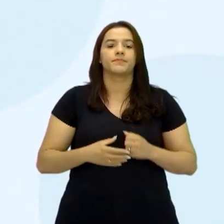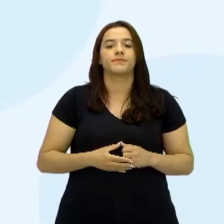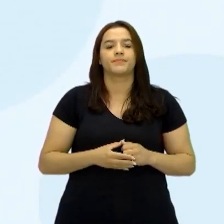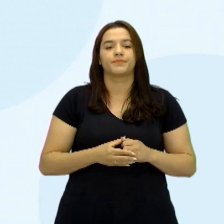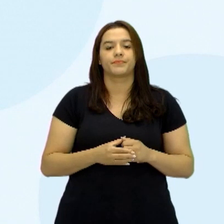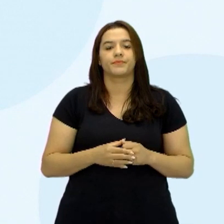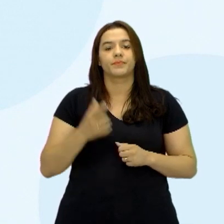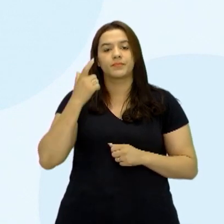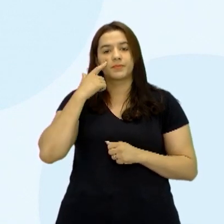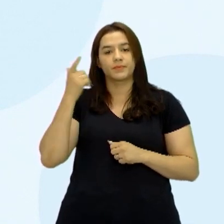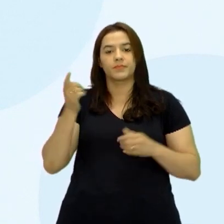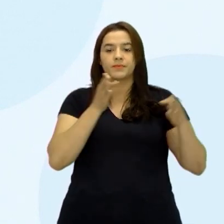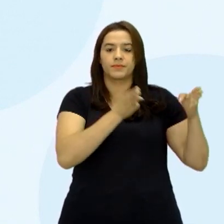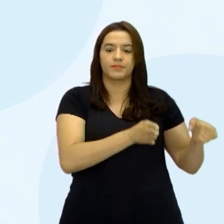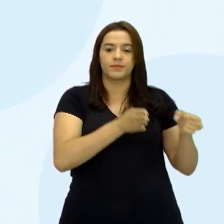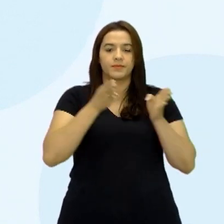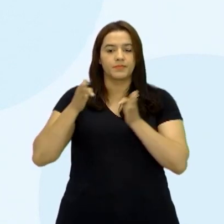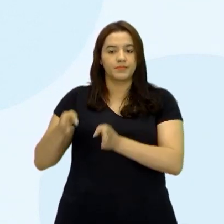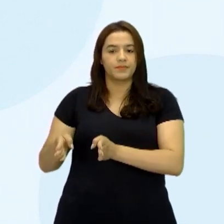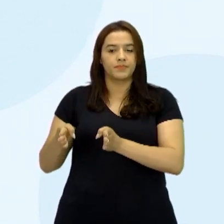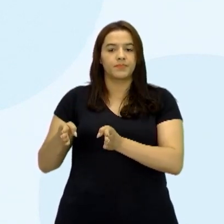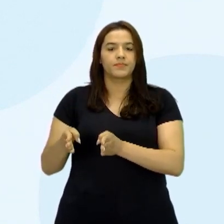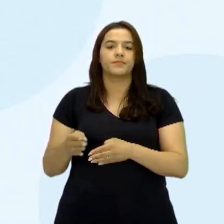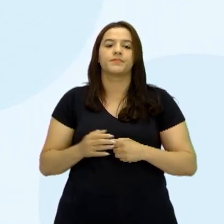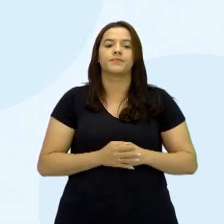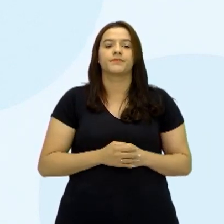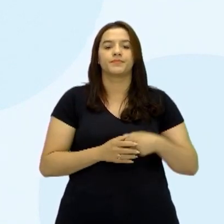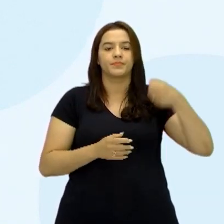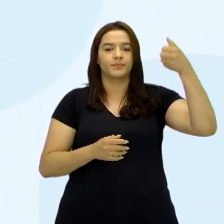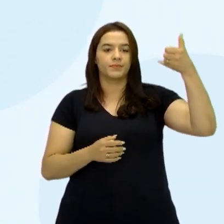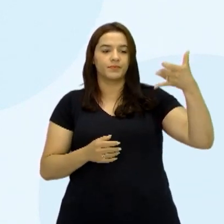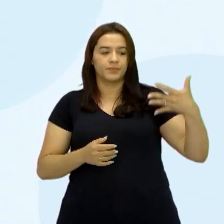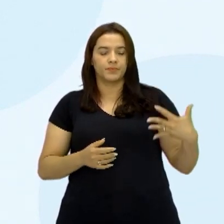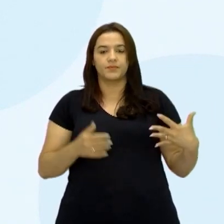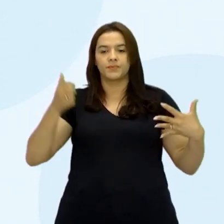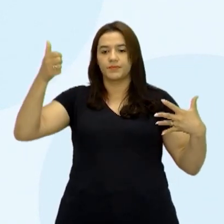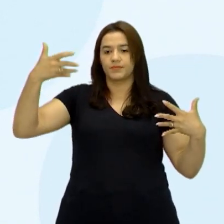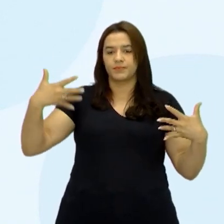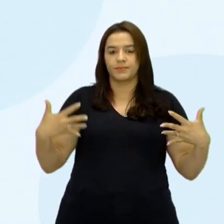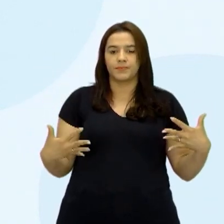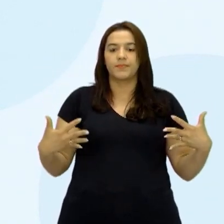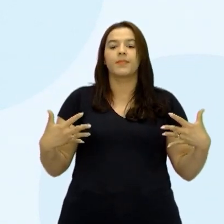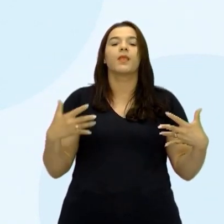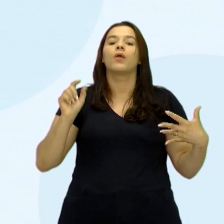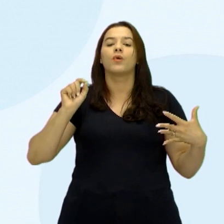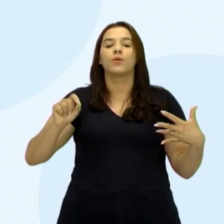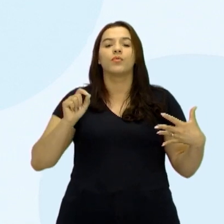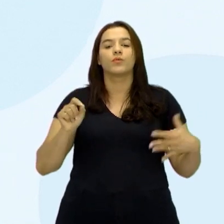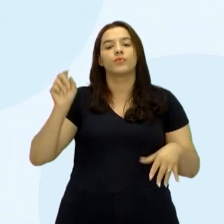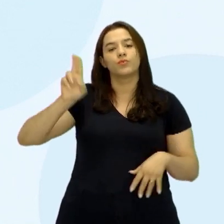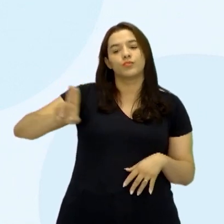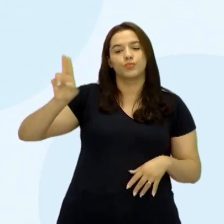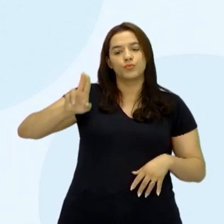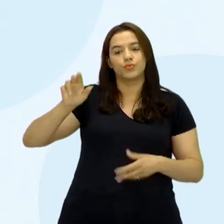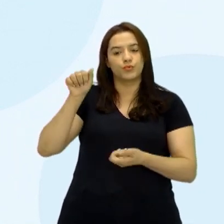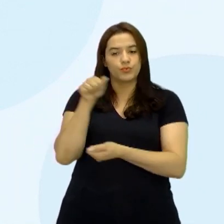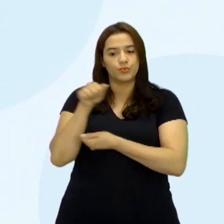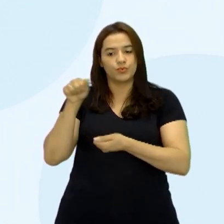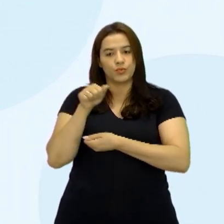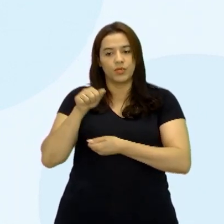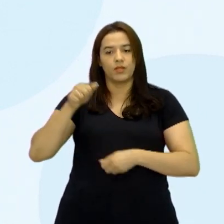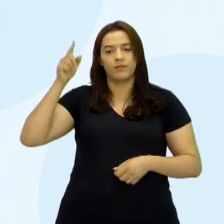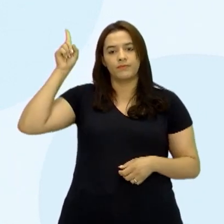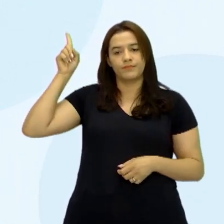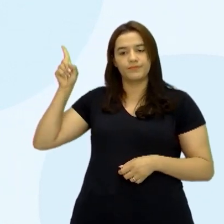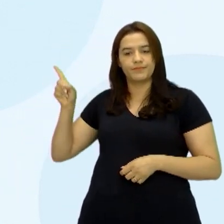Então, eu dividi aí para vocês as unidades de conservação quanto proteção integral e quanto ao uso sustentável.